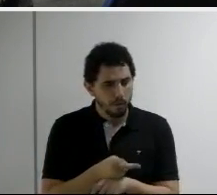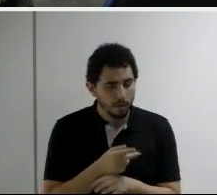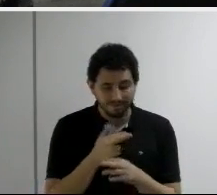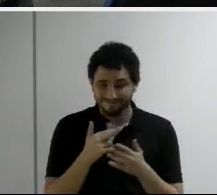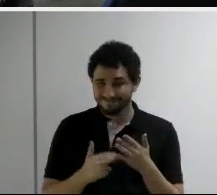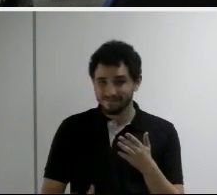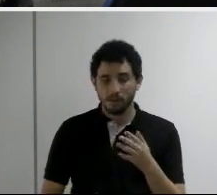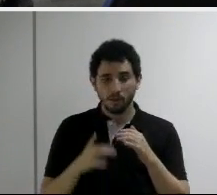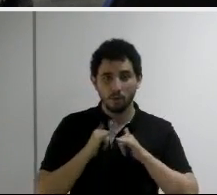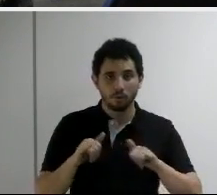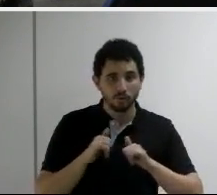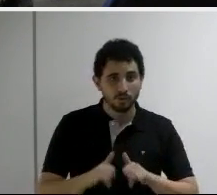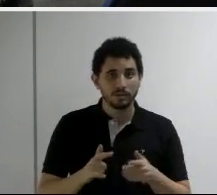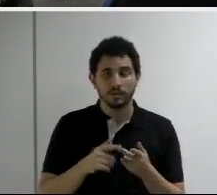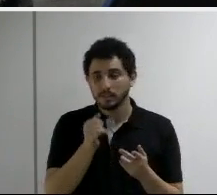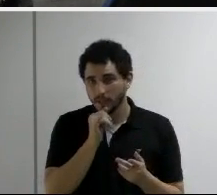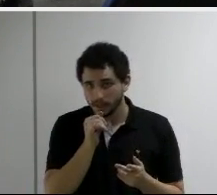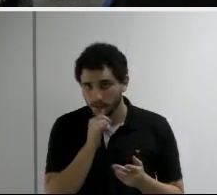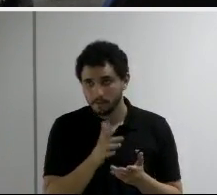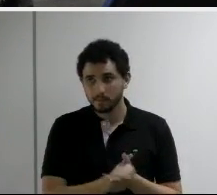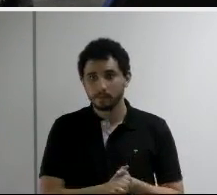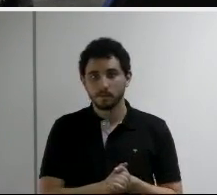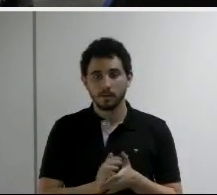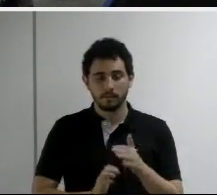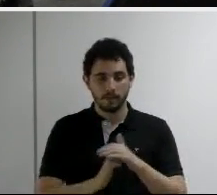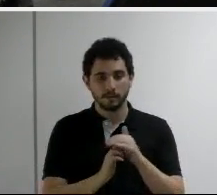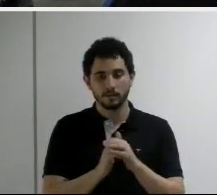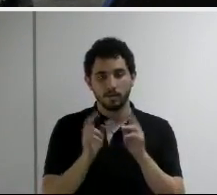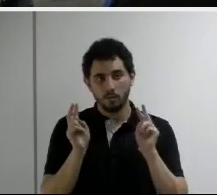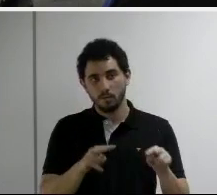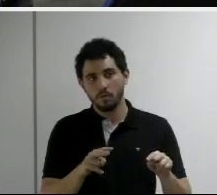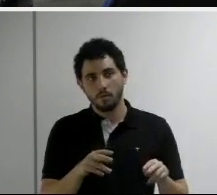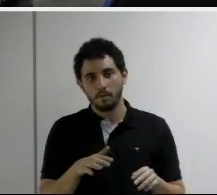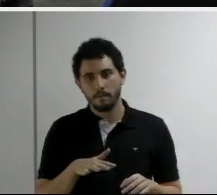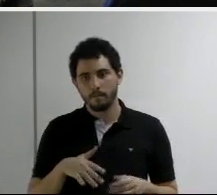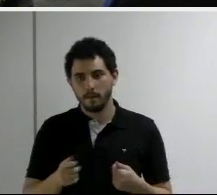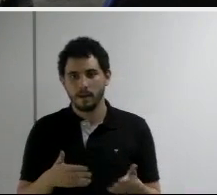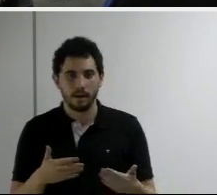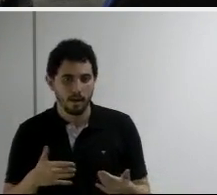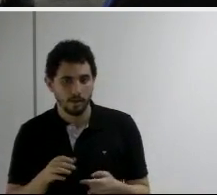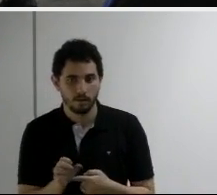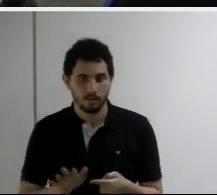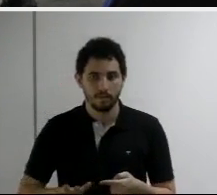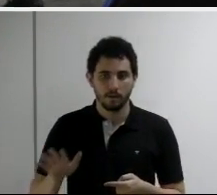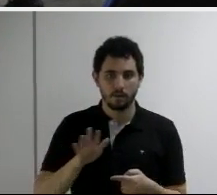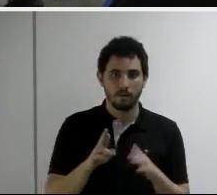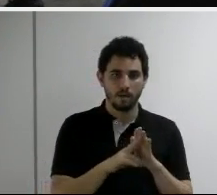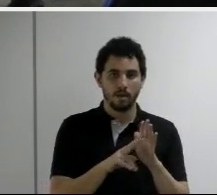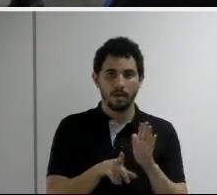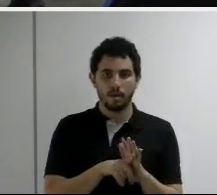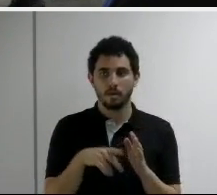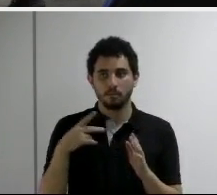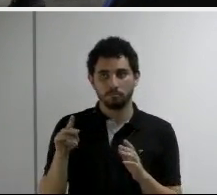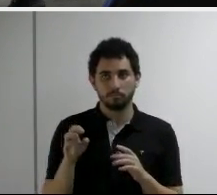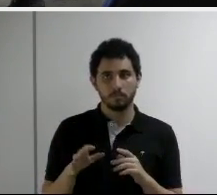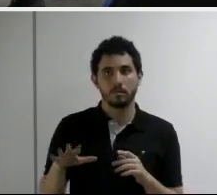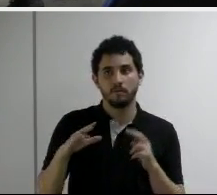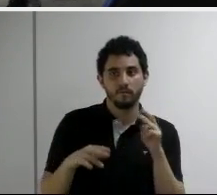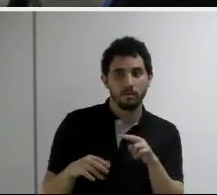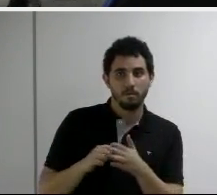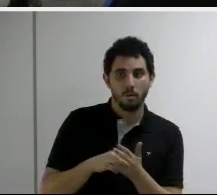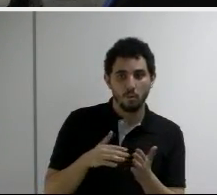vários exemplos, vários cenários de empresas que olharam para o mercado europeu, olharam para a regulação europeia, viram que a